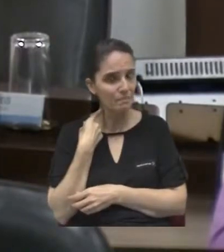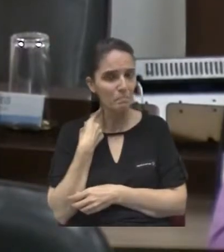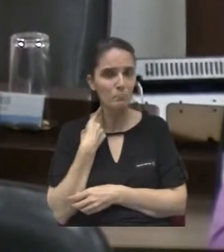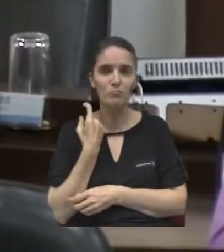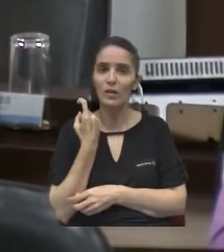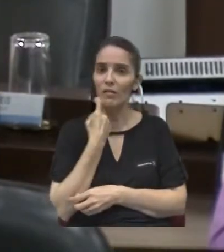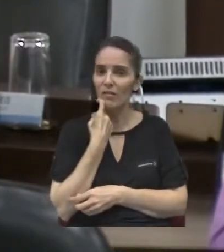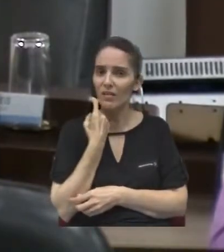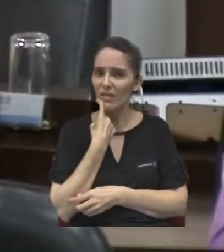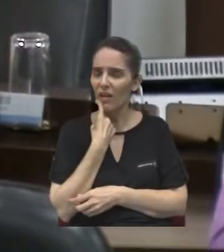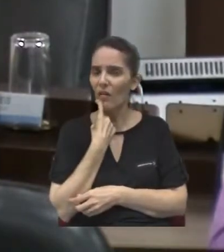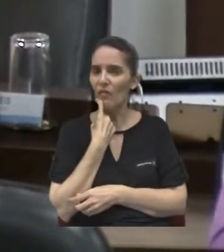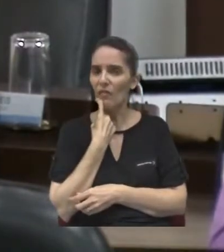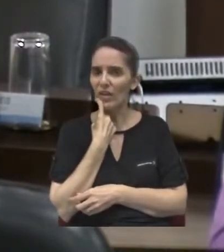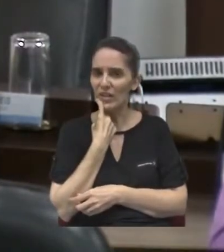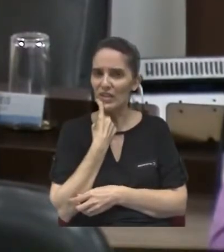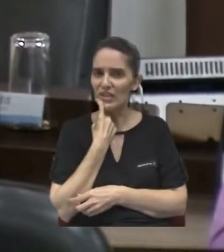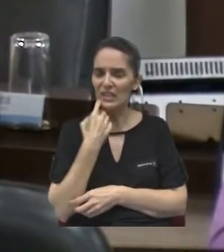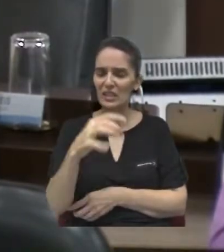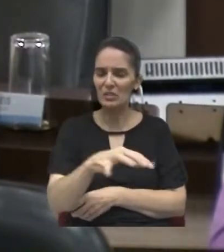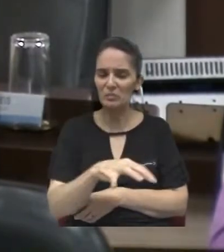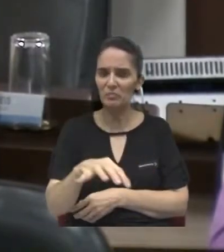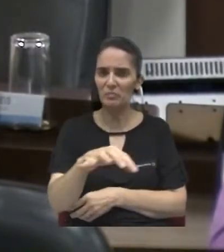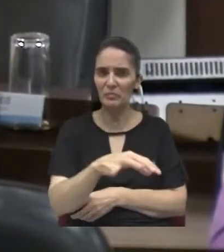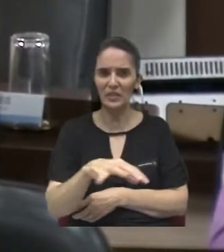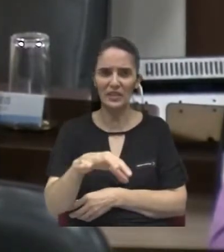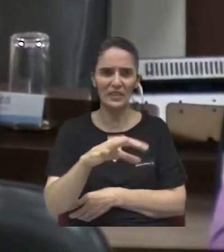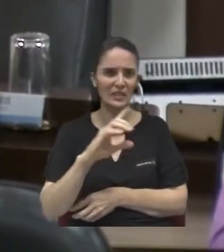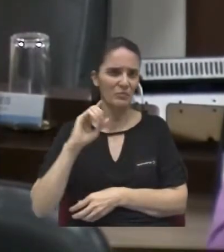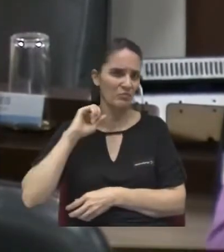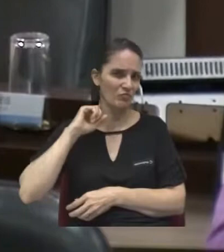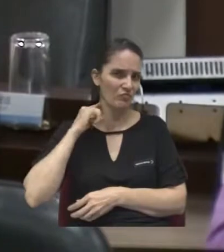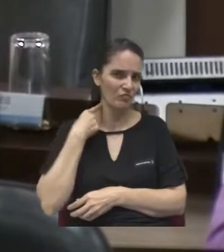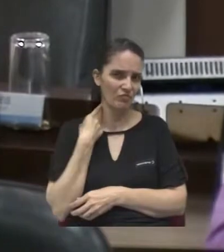Sexta-feira e a praça suja do jeito que estava.